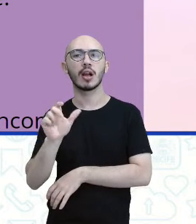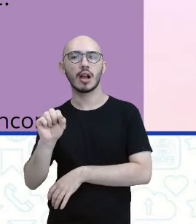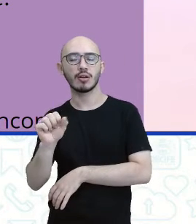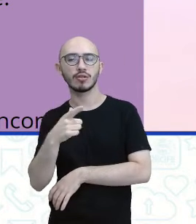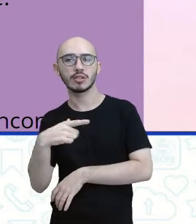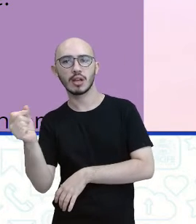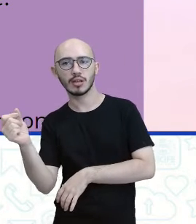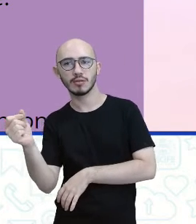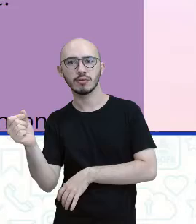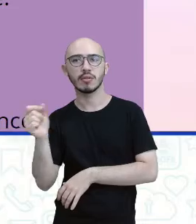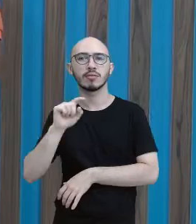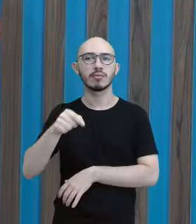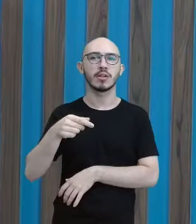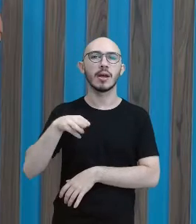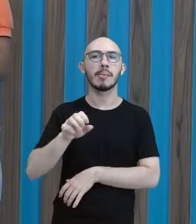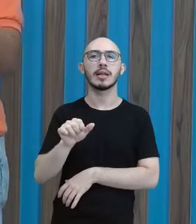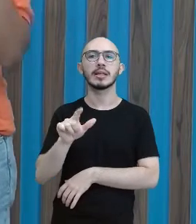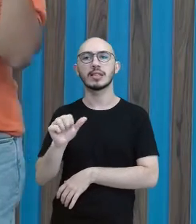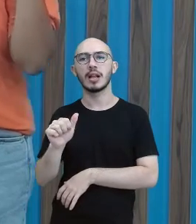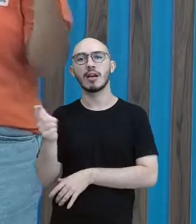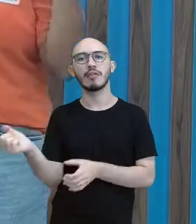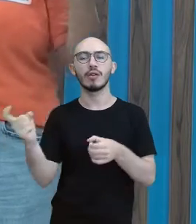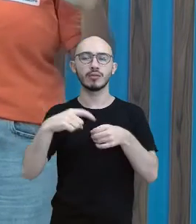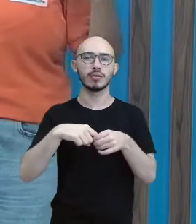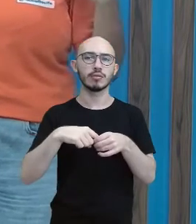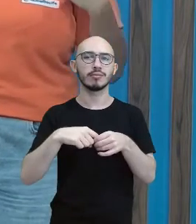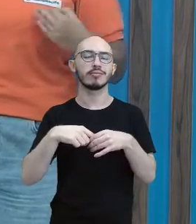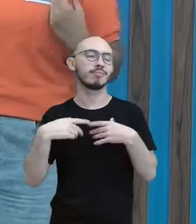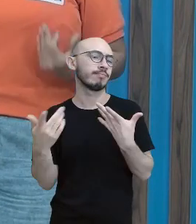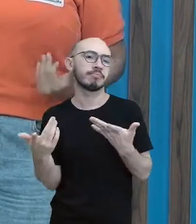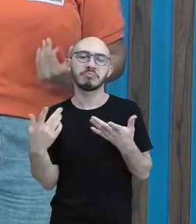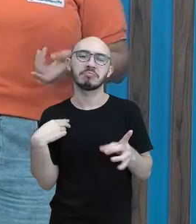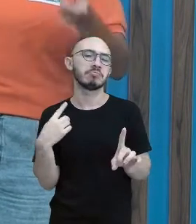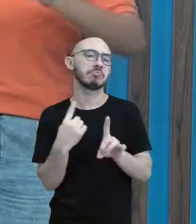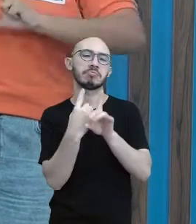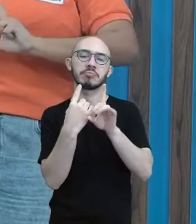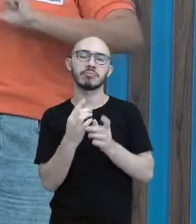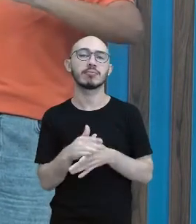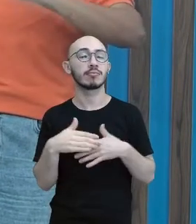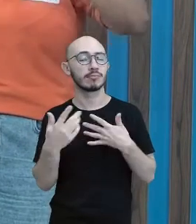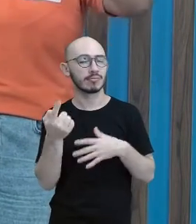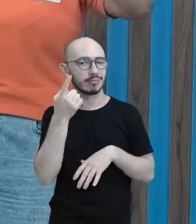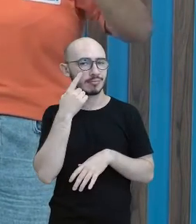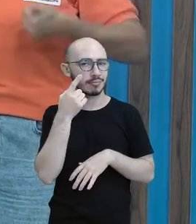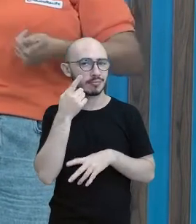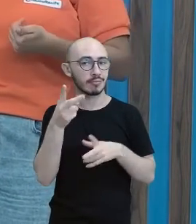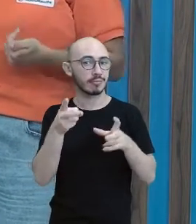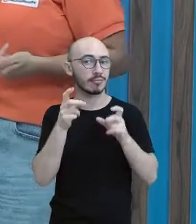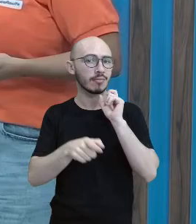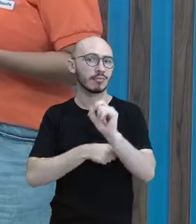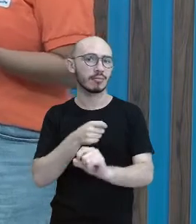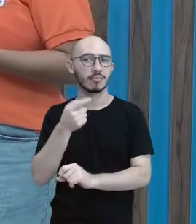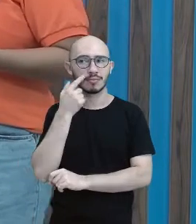se encontraram. Então, observem que aqui eu, ao invés de usar uma